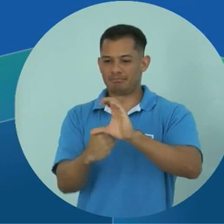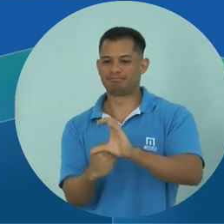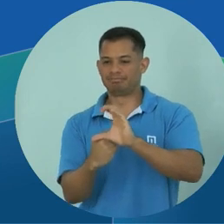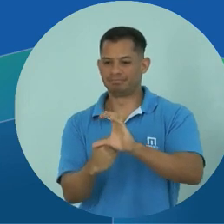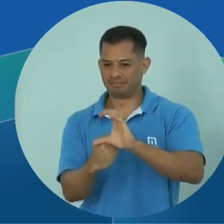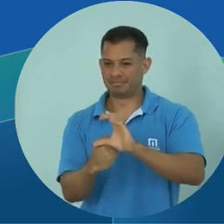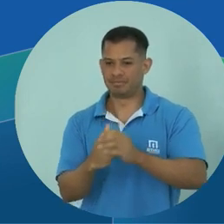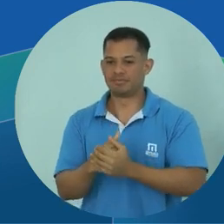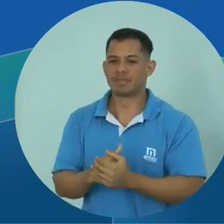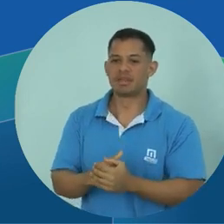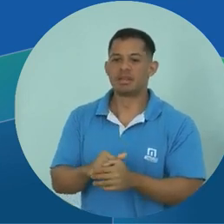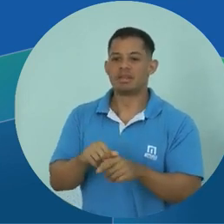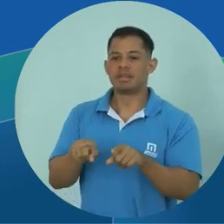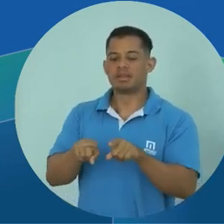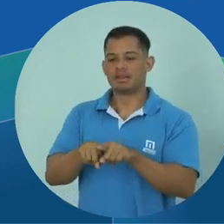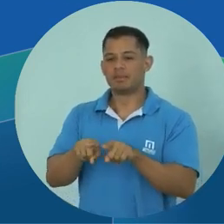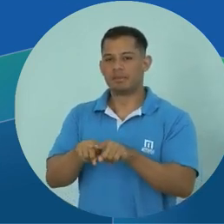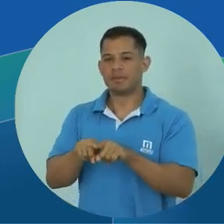E a concretagem, que foi